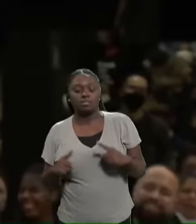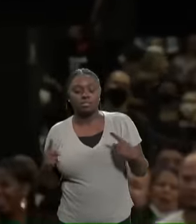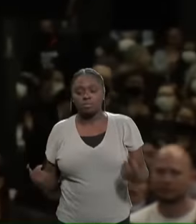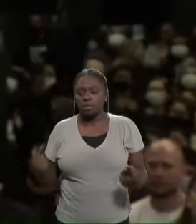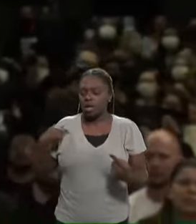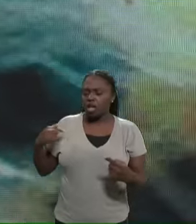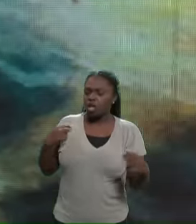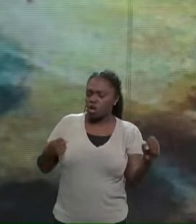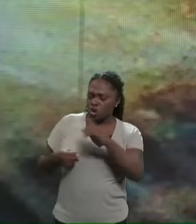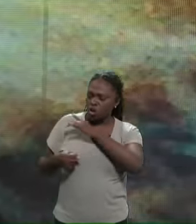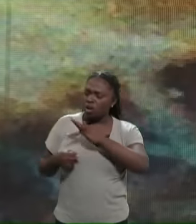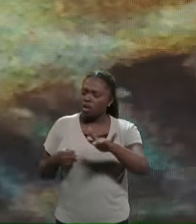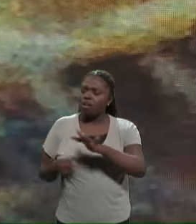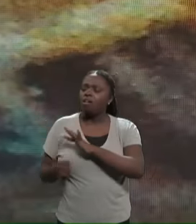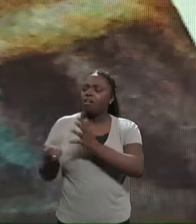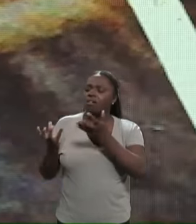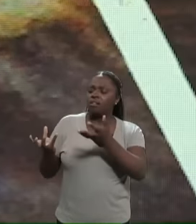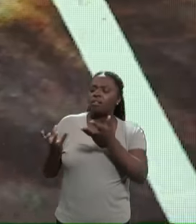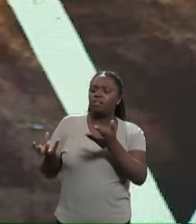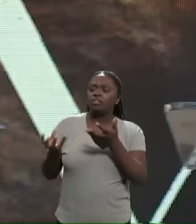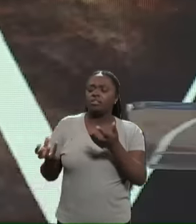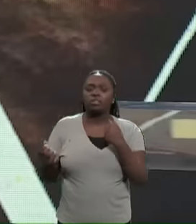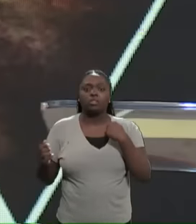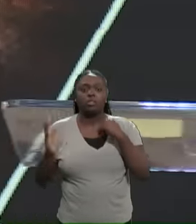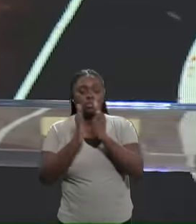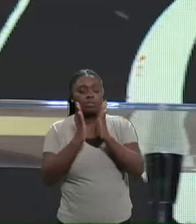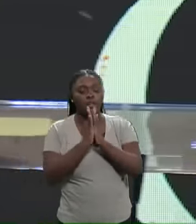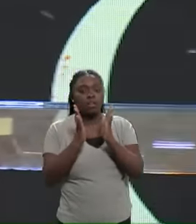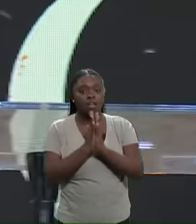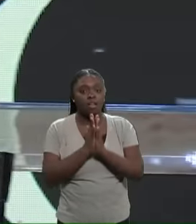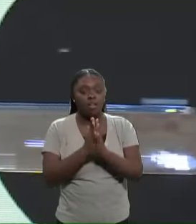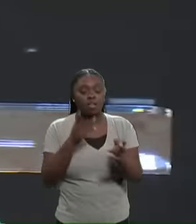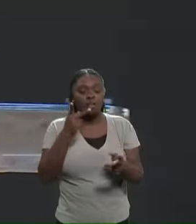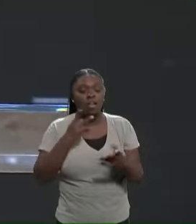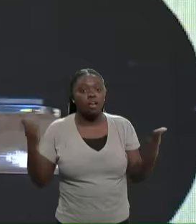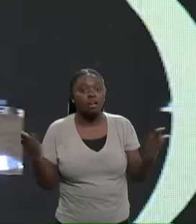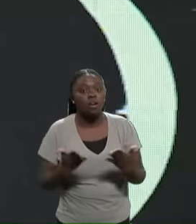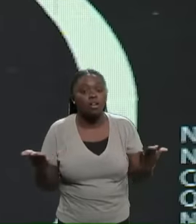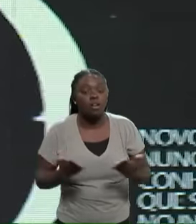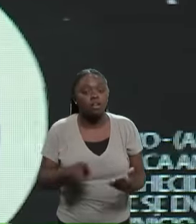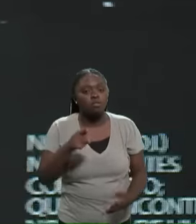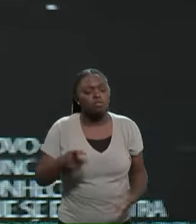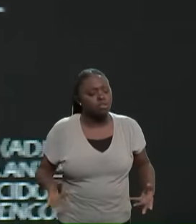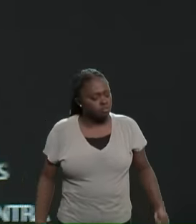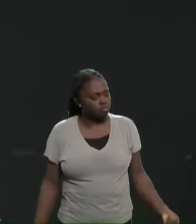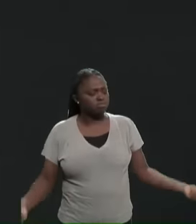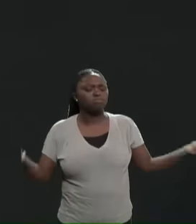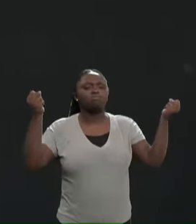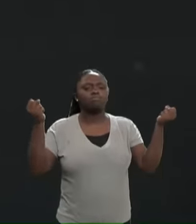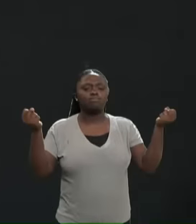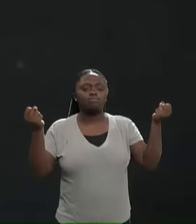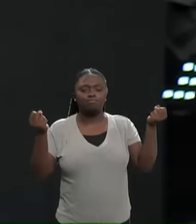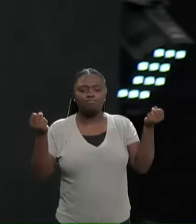cheio. Eu vou orar. E quando te fala agora, você vai levantar a mão desse crente.